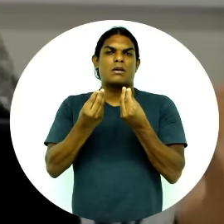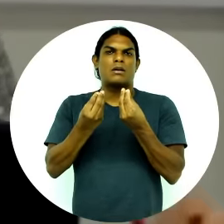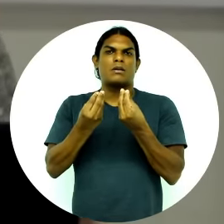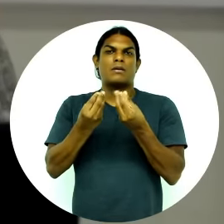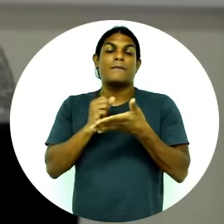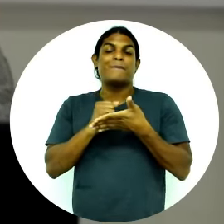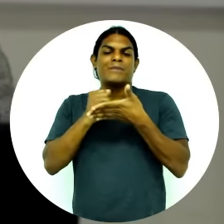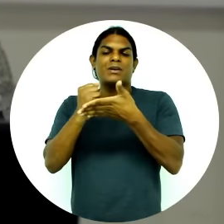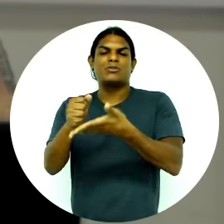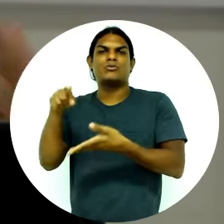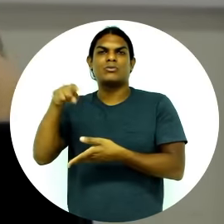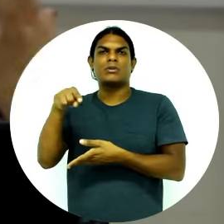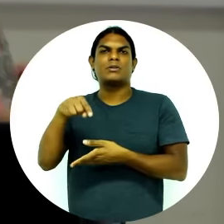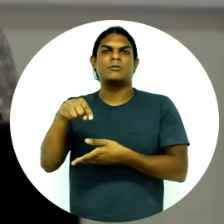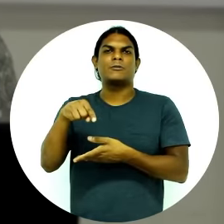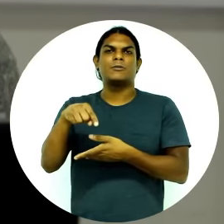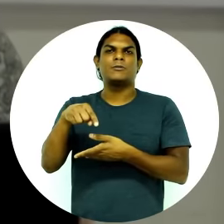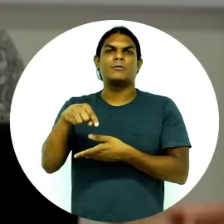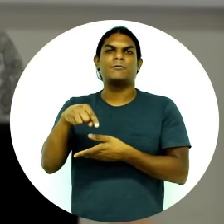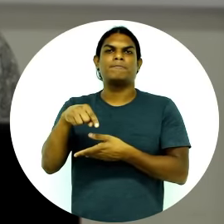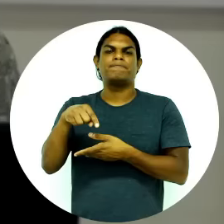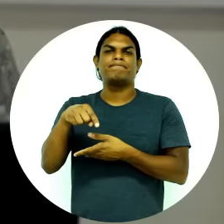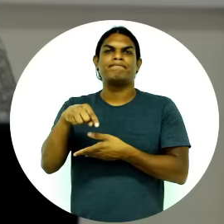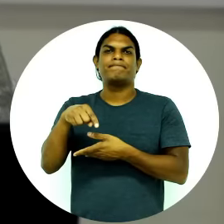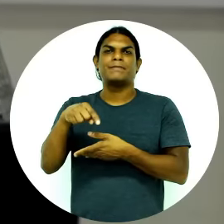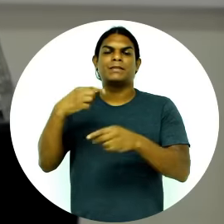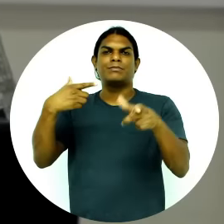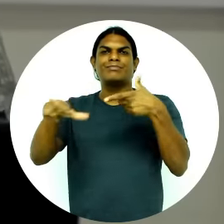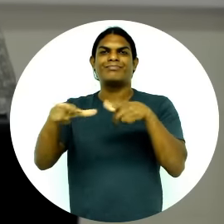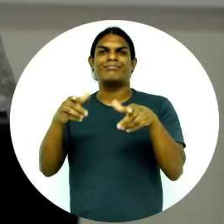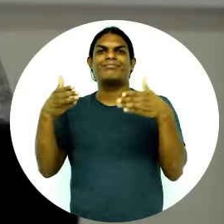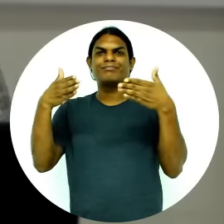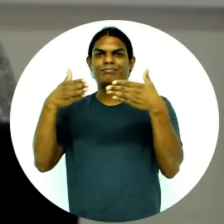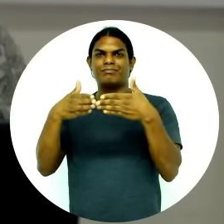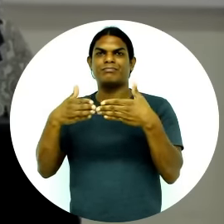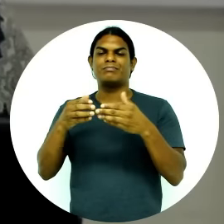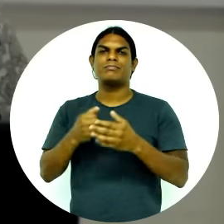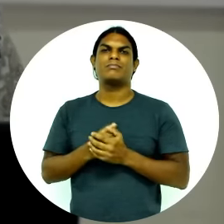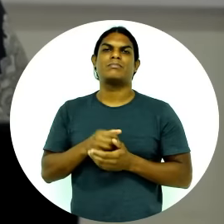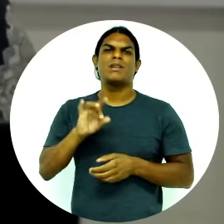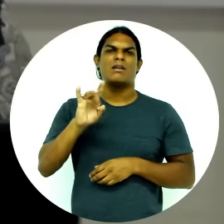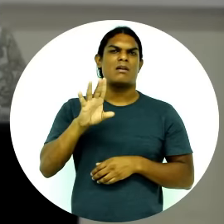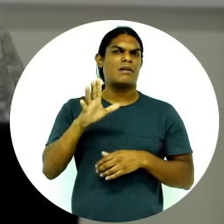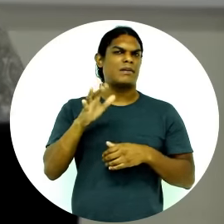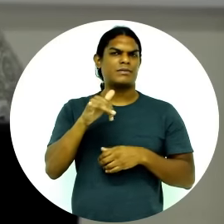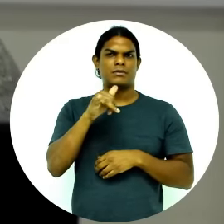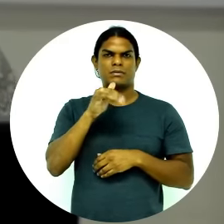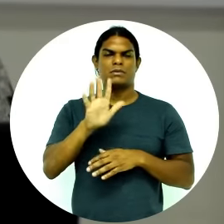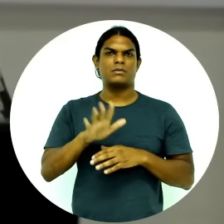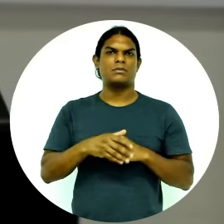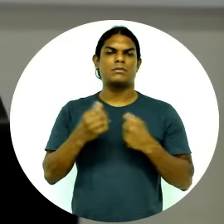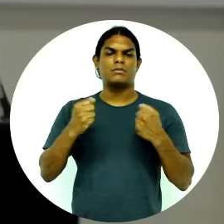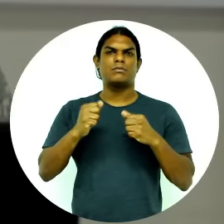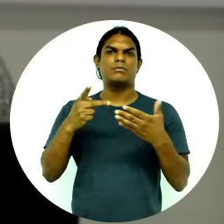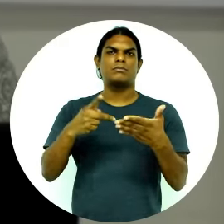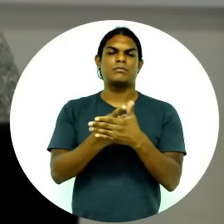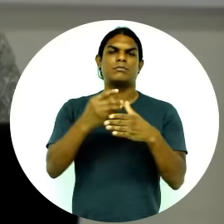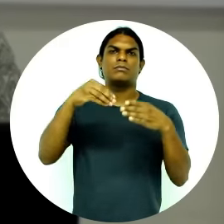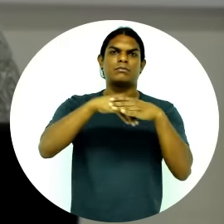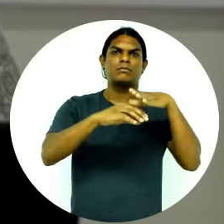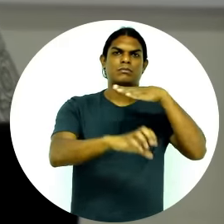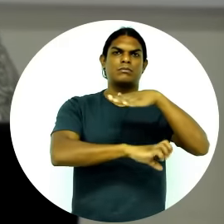escutar dentro dessa organização, por exemplo, que a avaliação de desempenho vai servir para demitir alguns